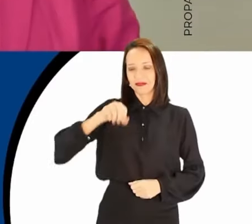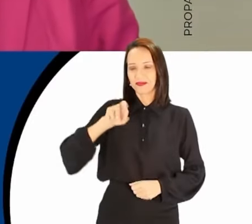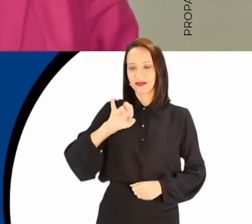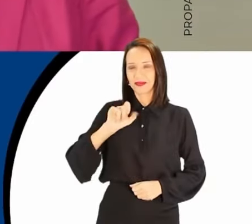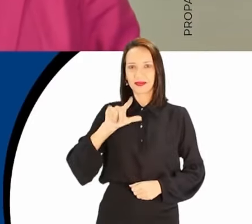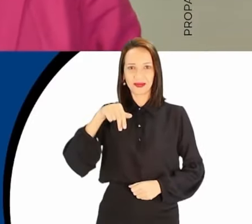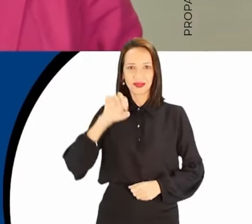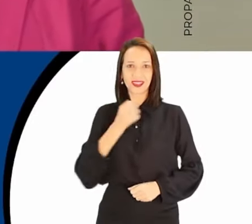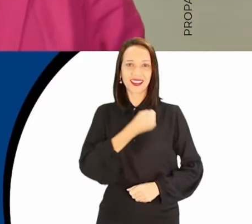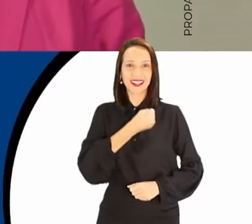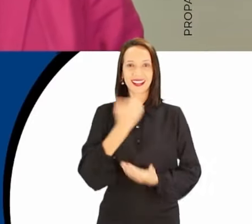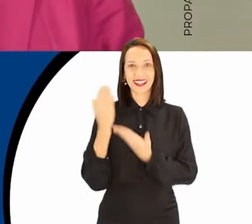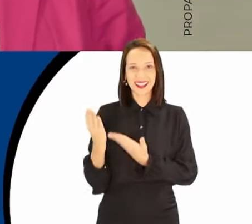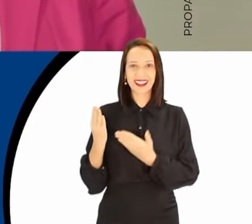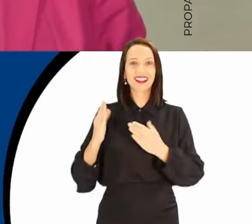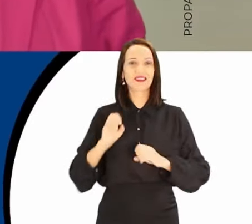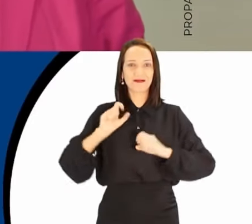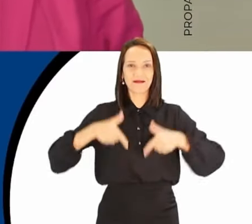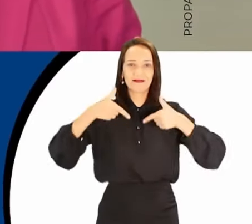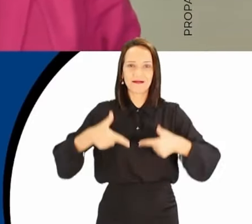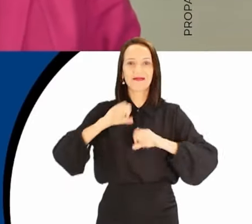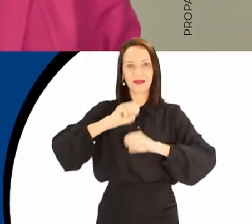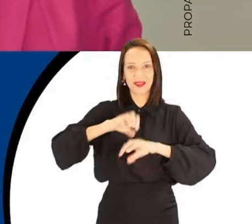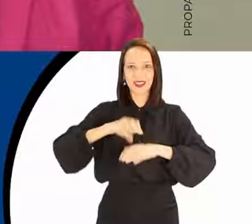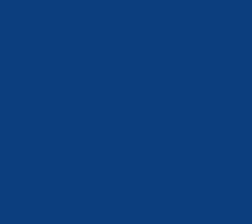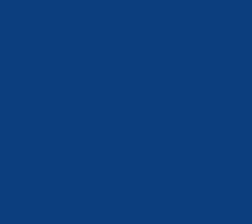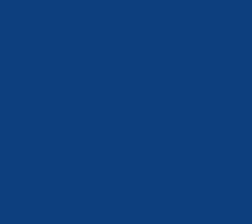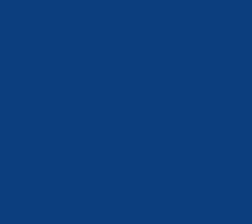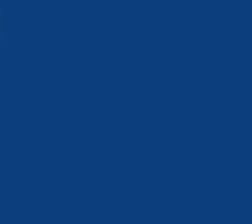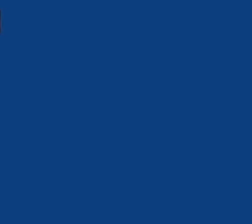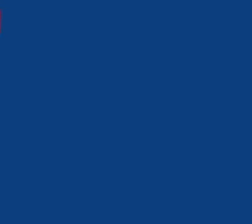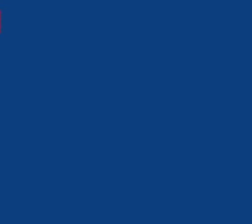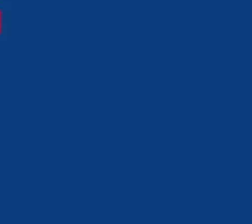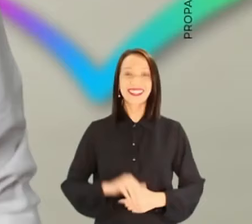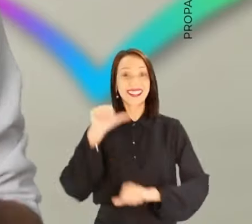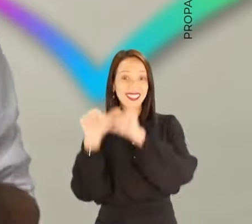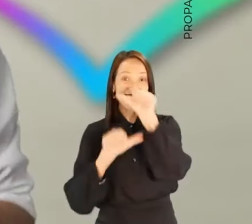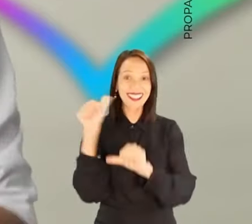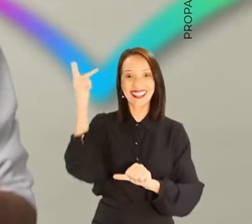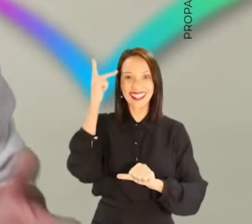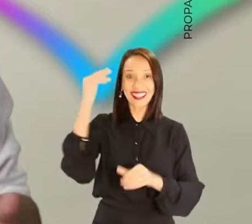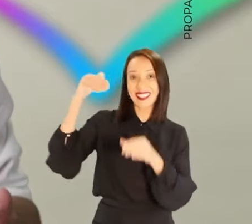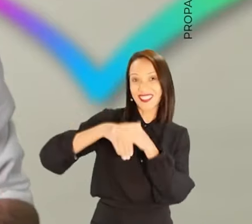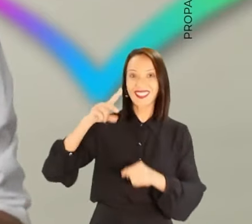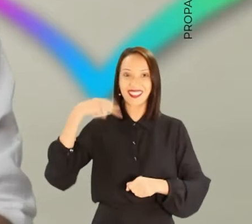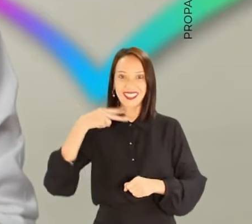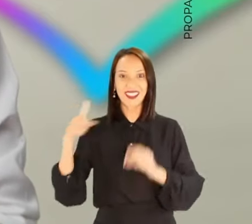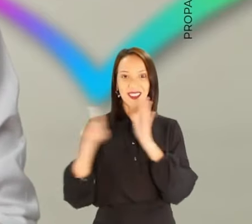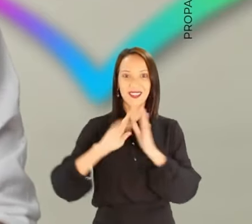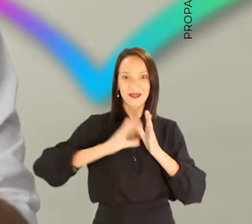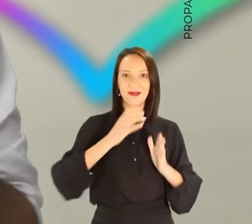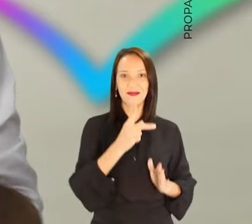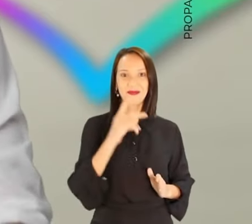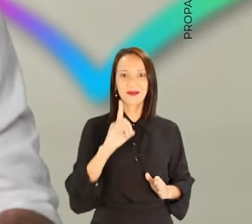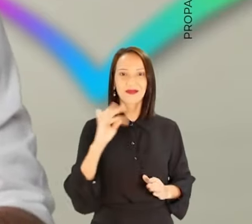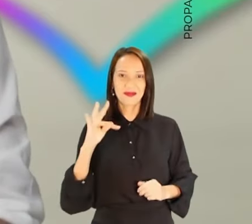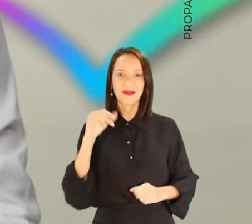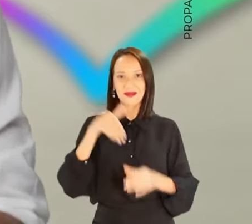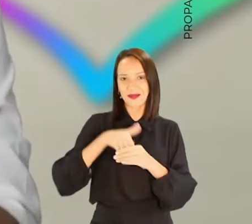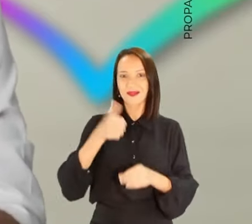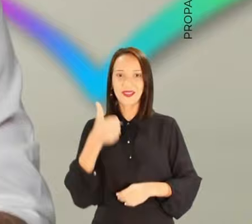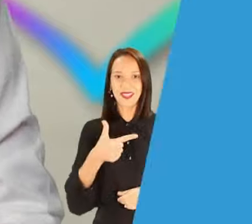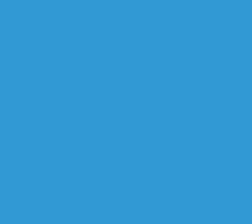Professora Marilene Adeli, 12, 160, pela educação. Para mudar São Paulo, vote nos vereadores do